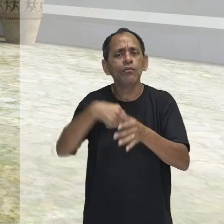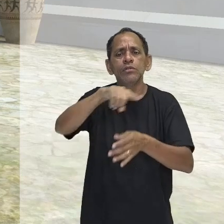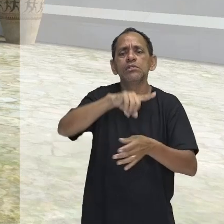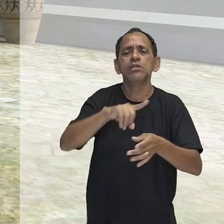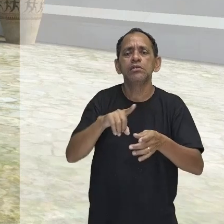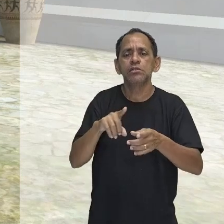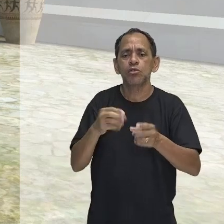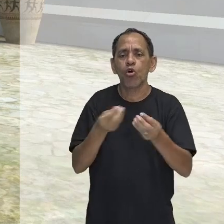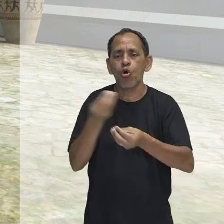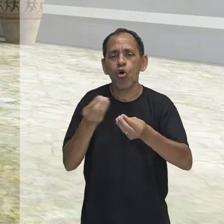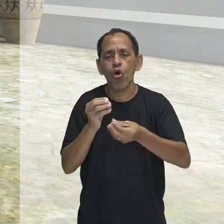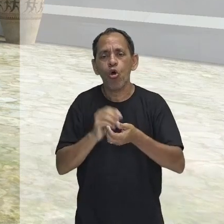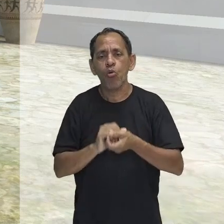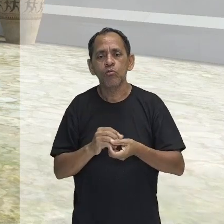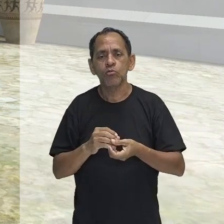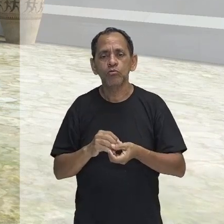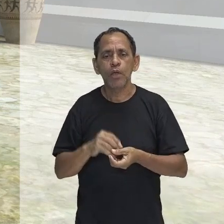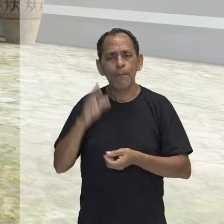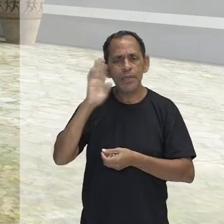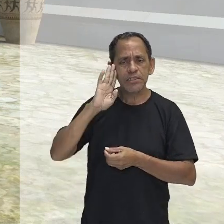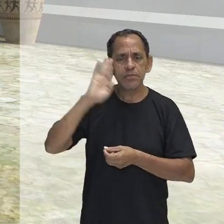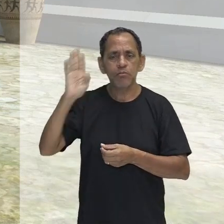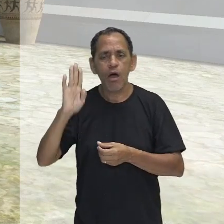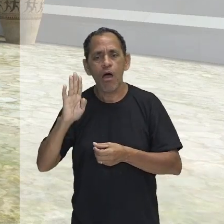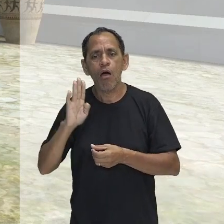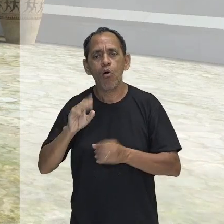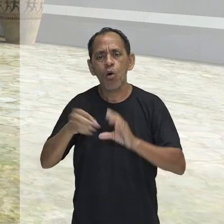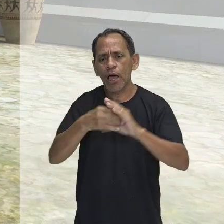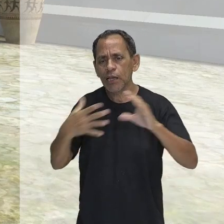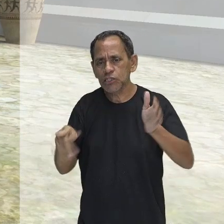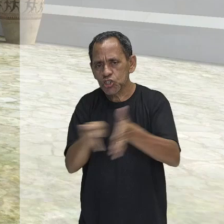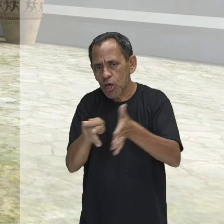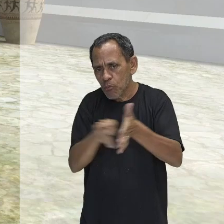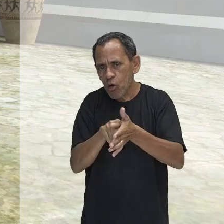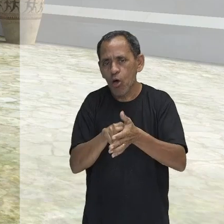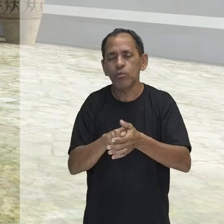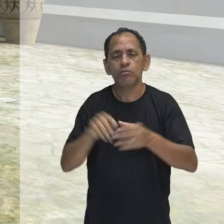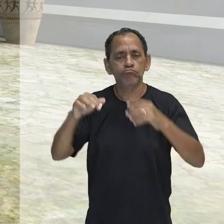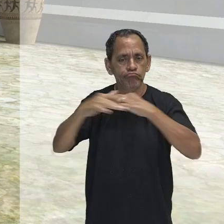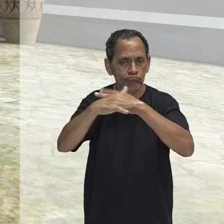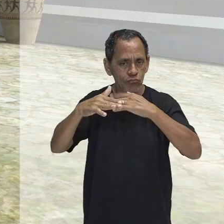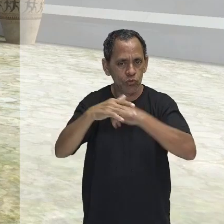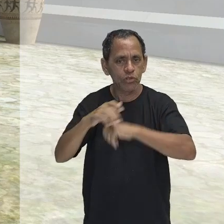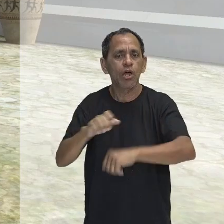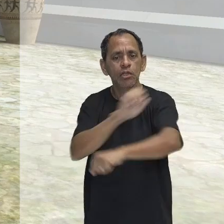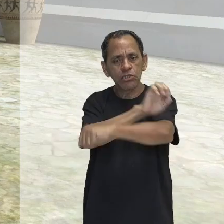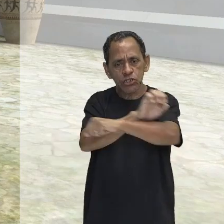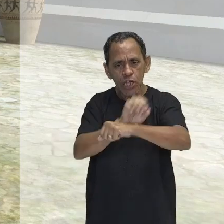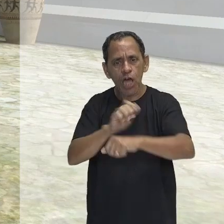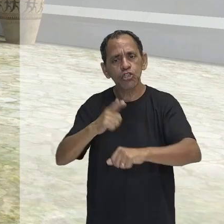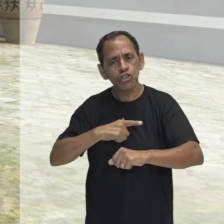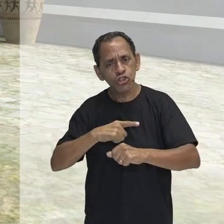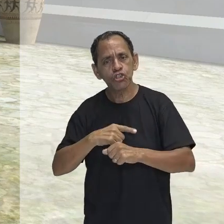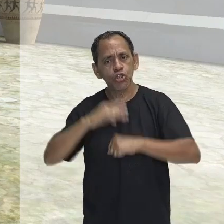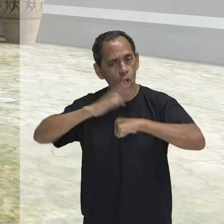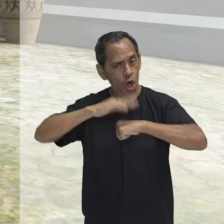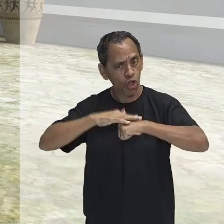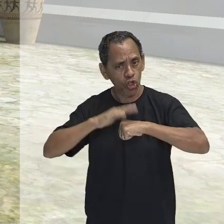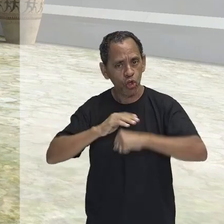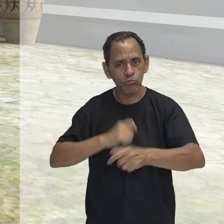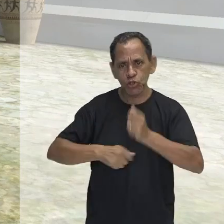opa, professor, em relação às cidades-estados gregas, que tinham ali autonomia administrativa. A Grécia, ela não